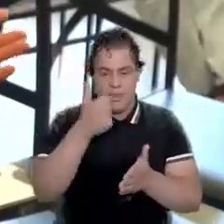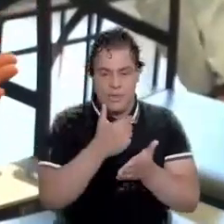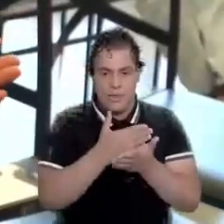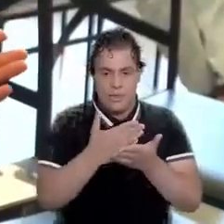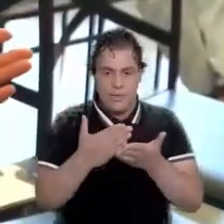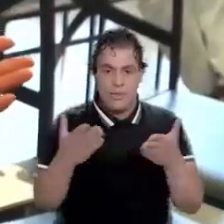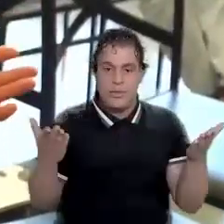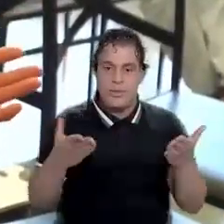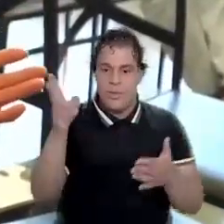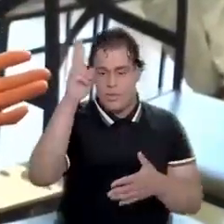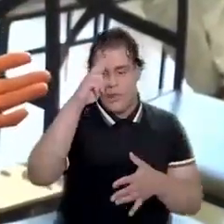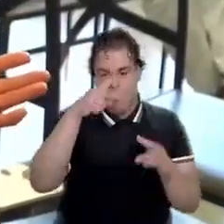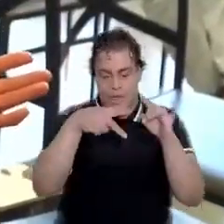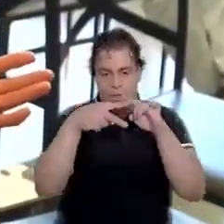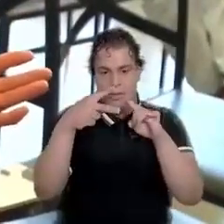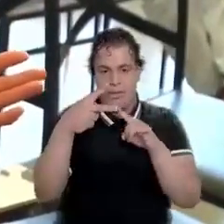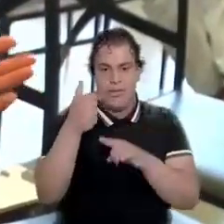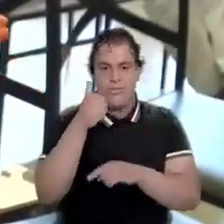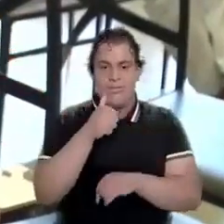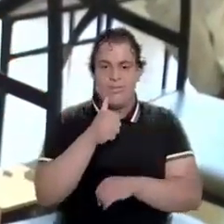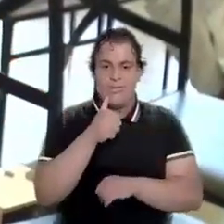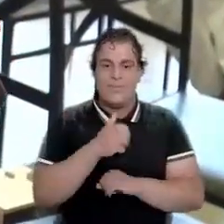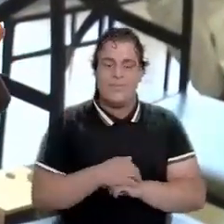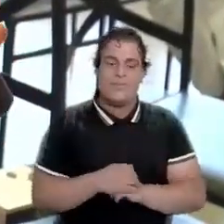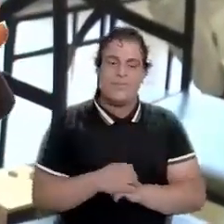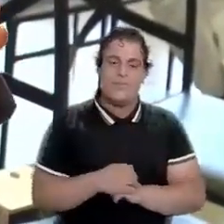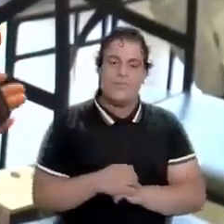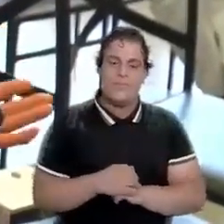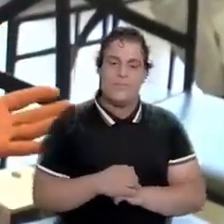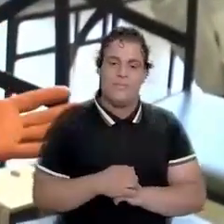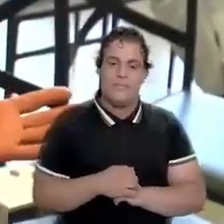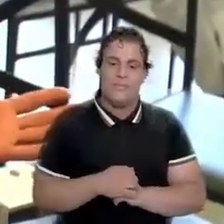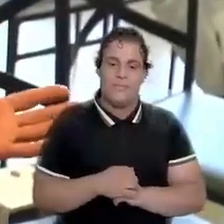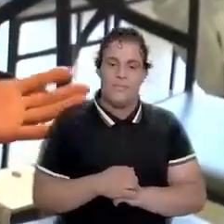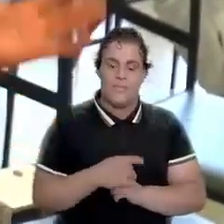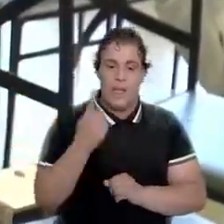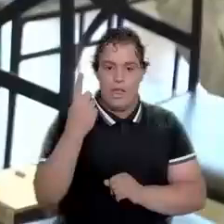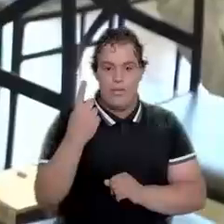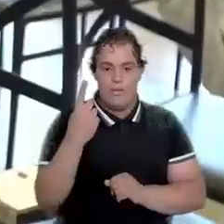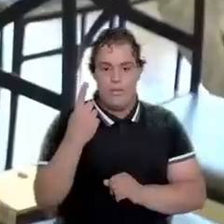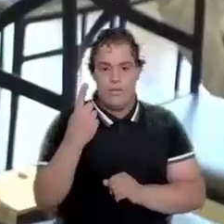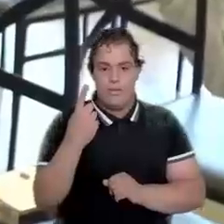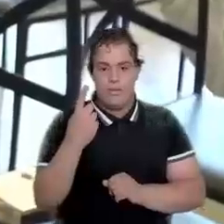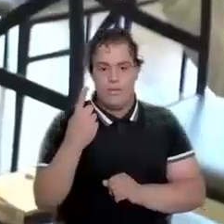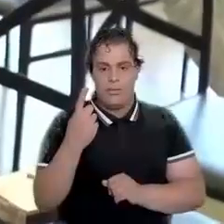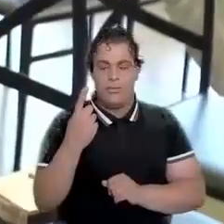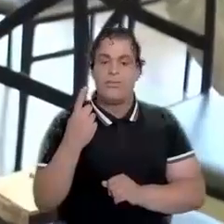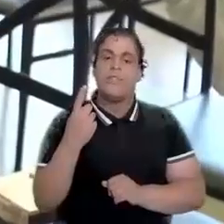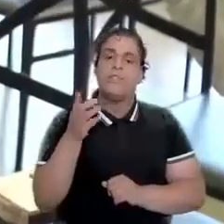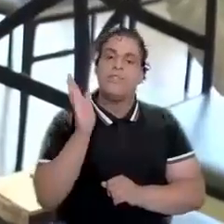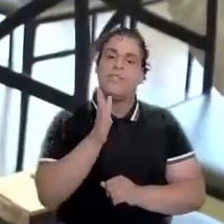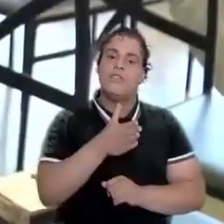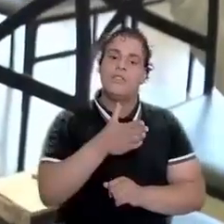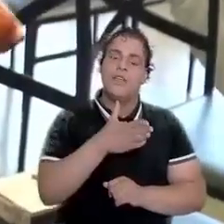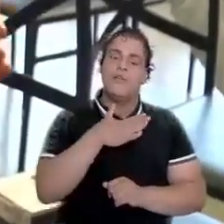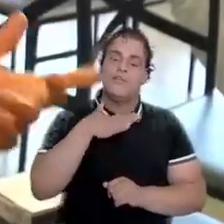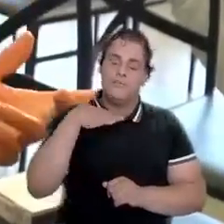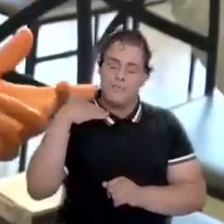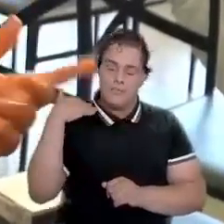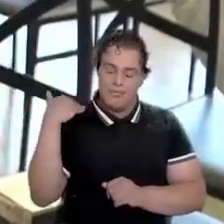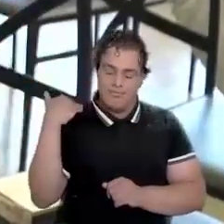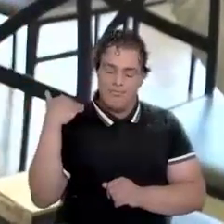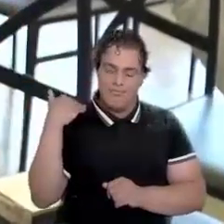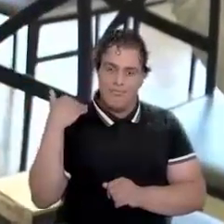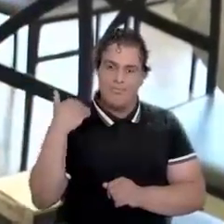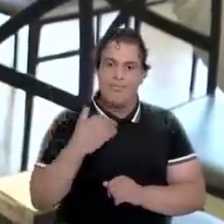Então, lembrar as duas, né, que estão ausentes, uma porque já está no seu lugar eterno,